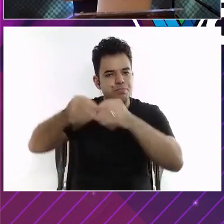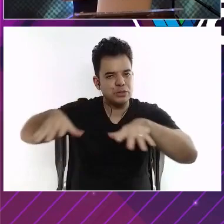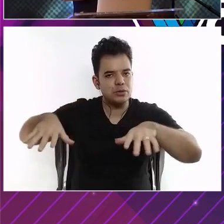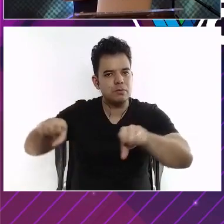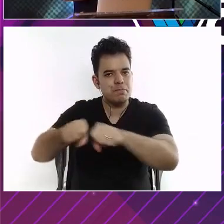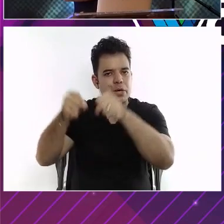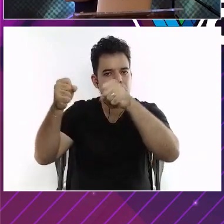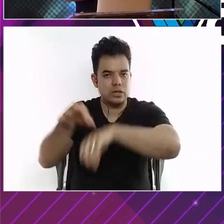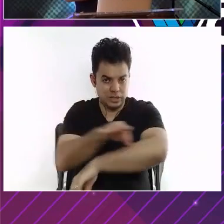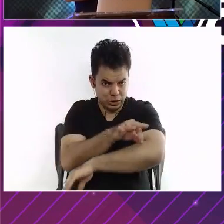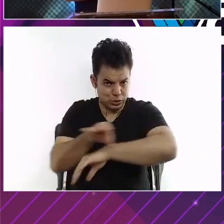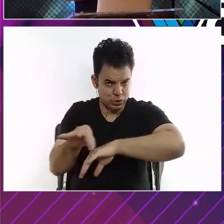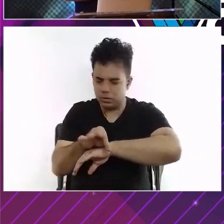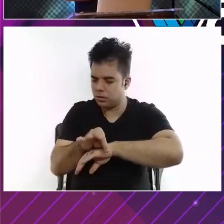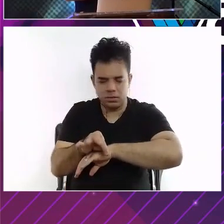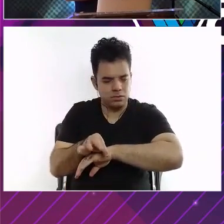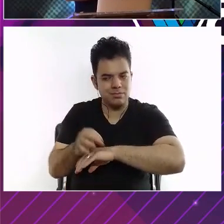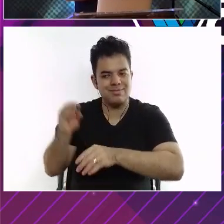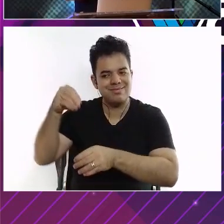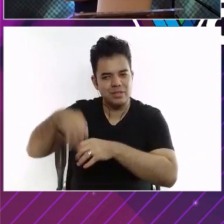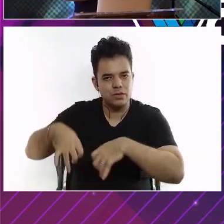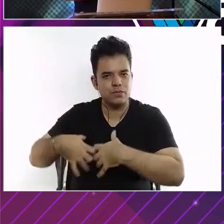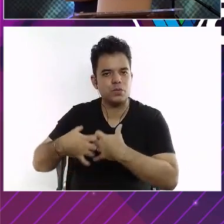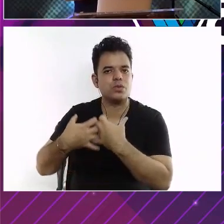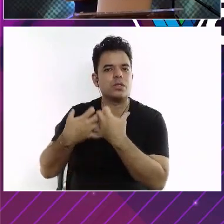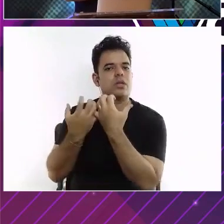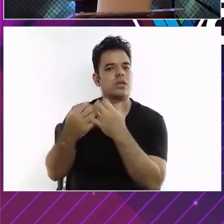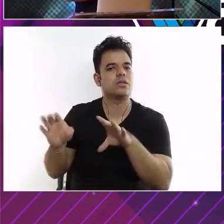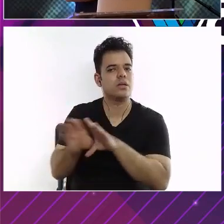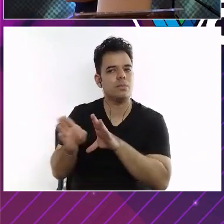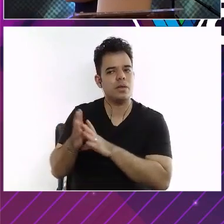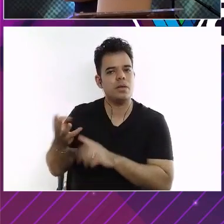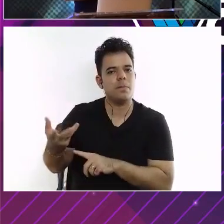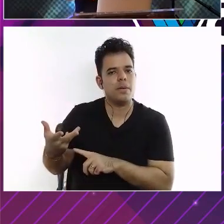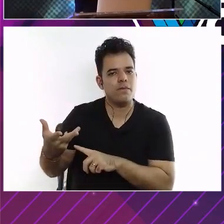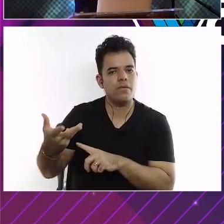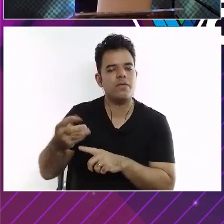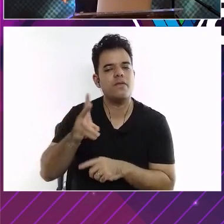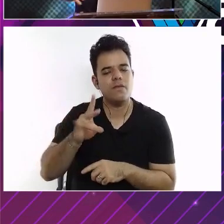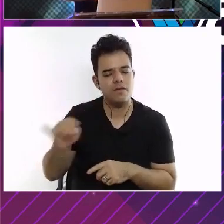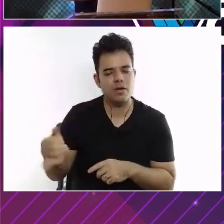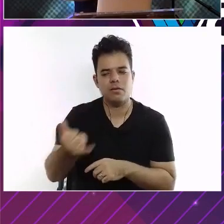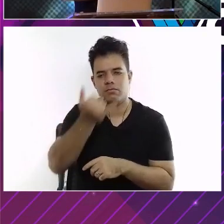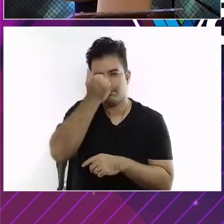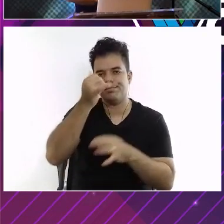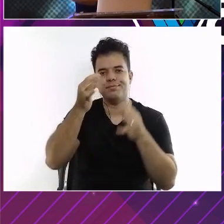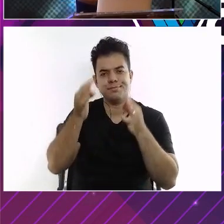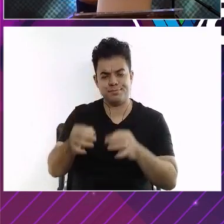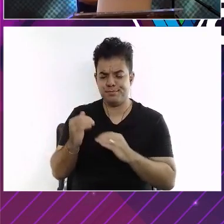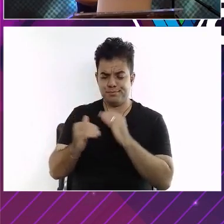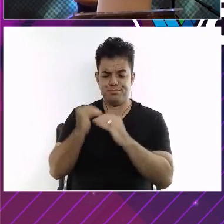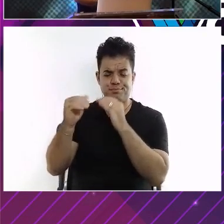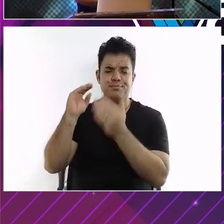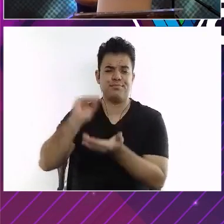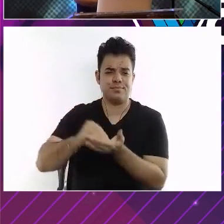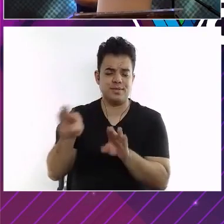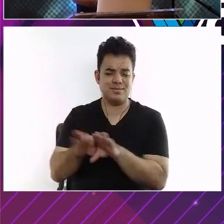funcionalidade, a performance e, eventualmente, não vai deixar que a gente tenha escalabilidade, sem falar em outros problemas como